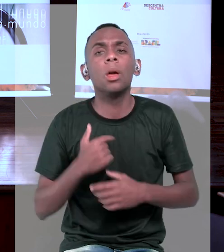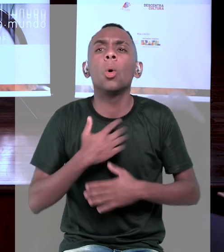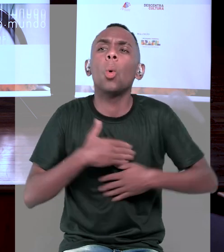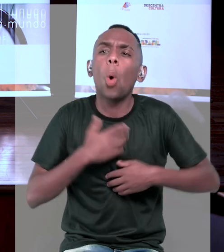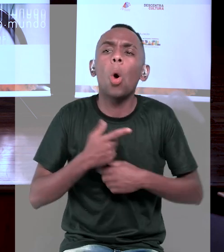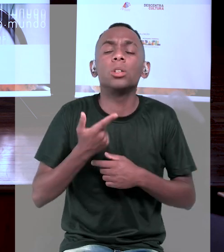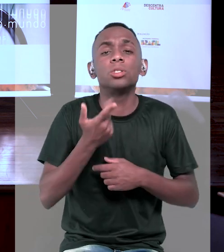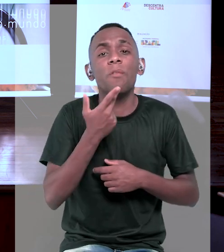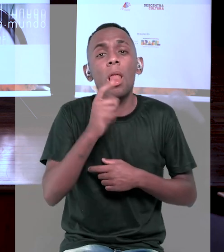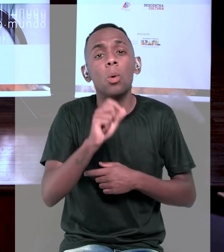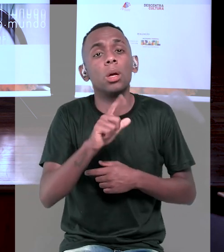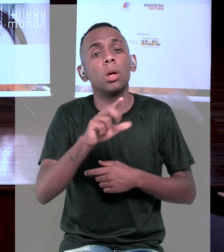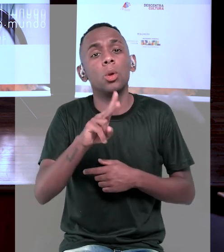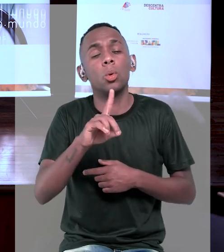ingleses